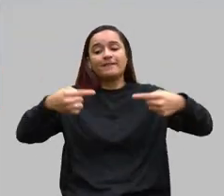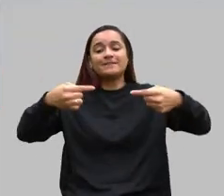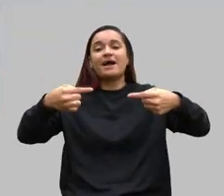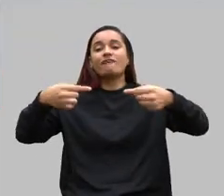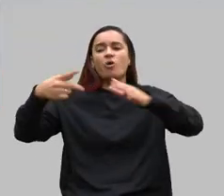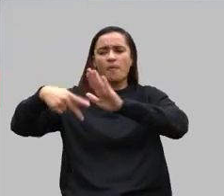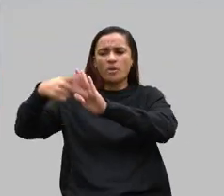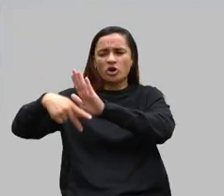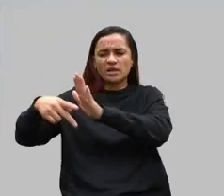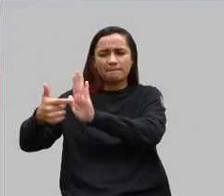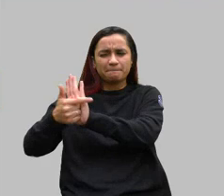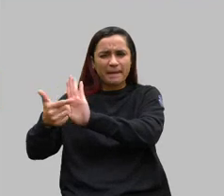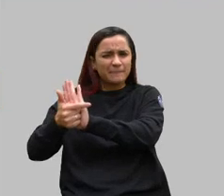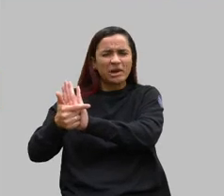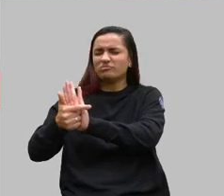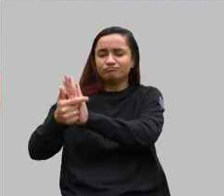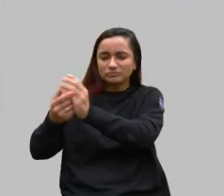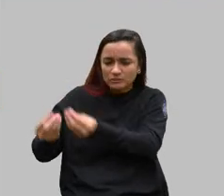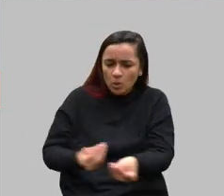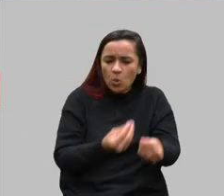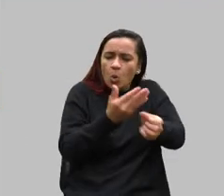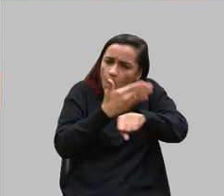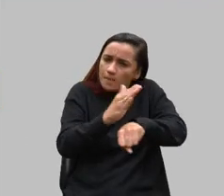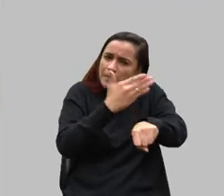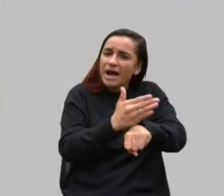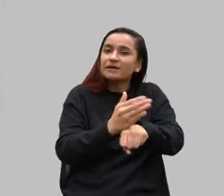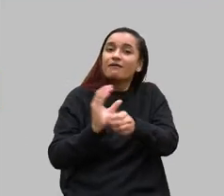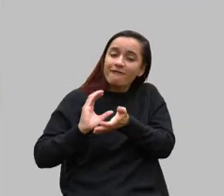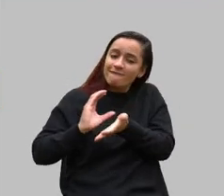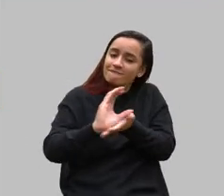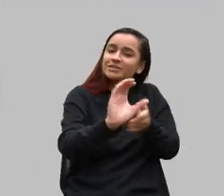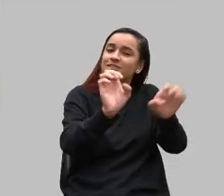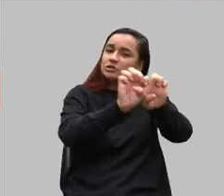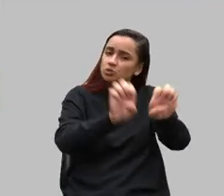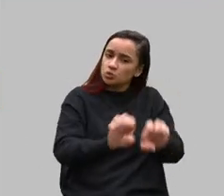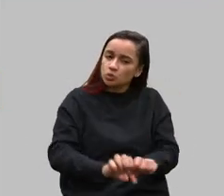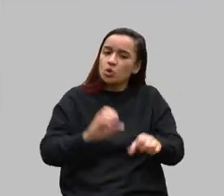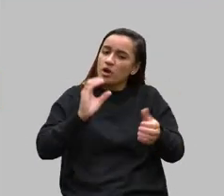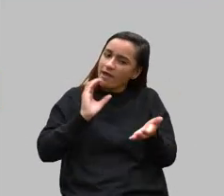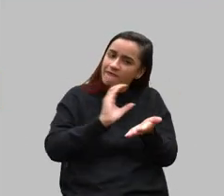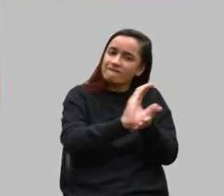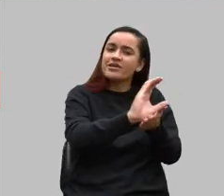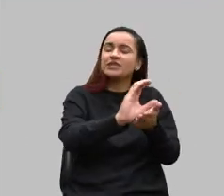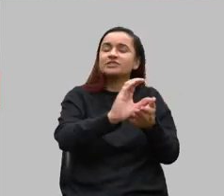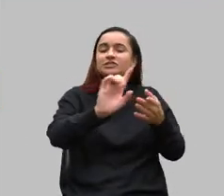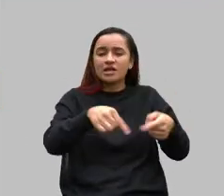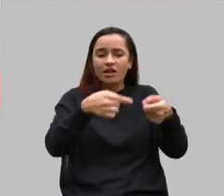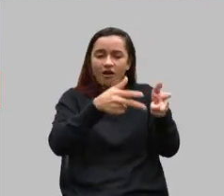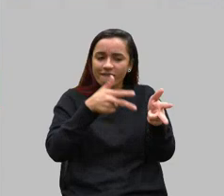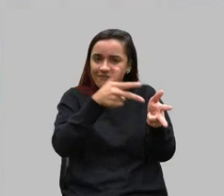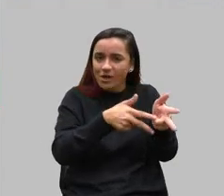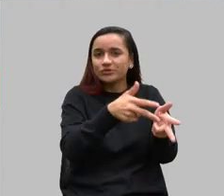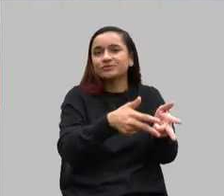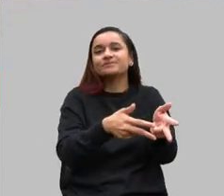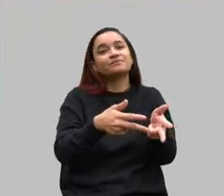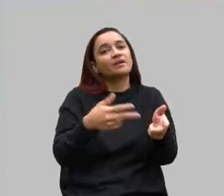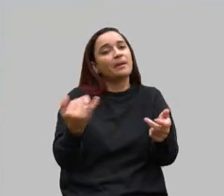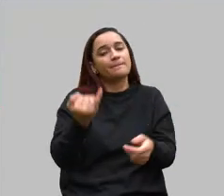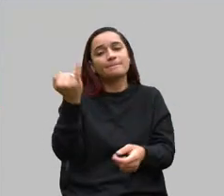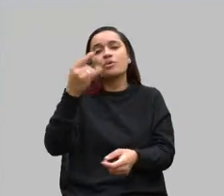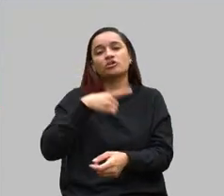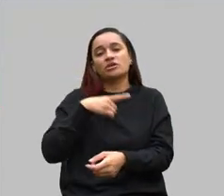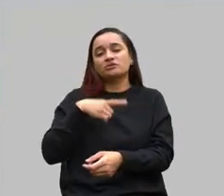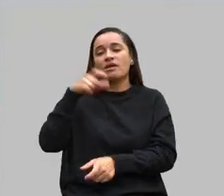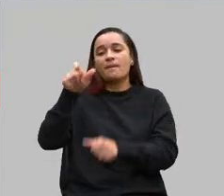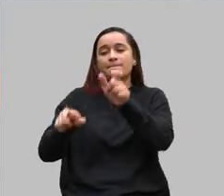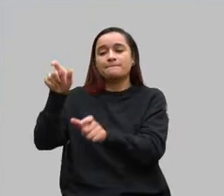a gente sabe que investir em infraestrutura é Desafio investir em ferrovia né é um grande desafio então é fundamental né contar com pessoas capazes em nome